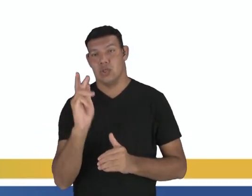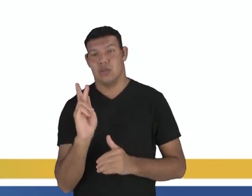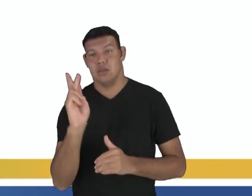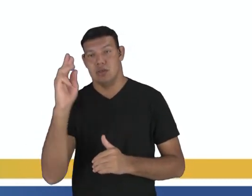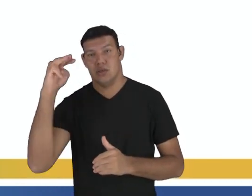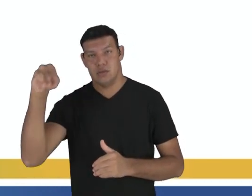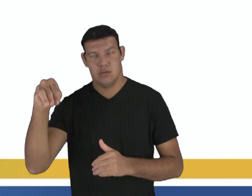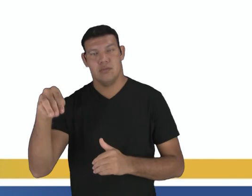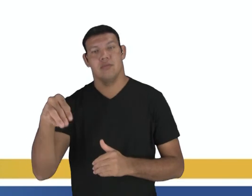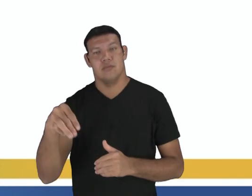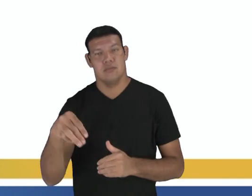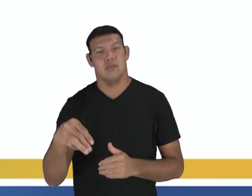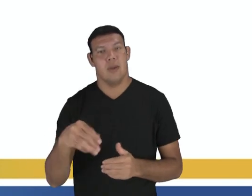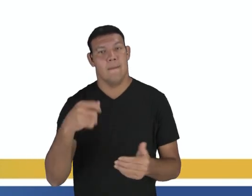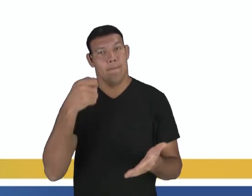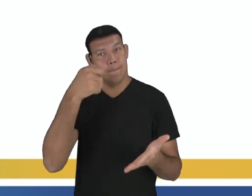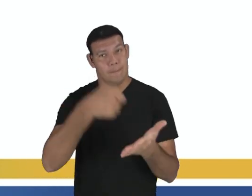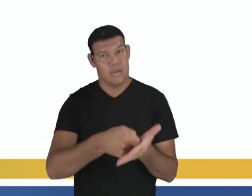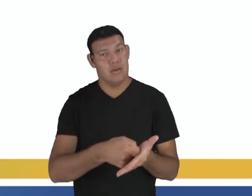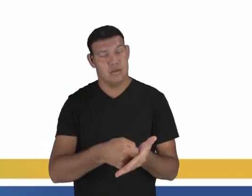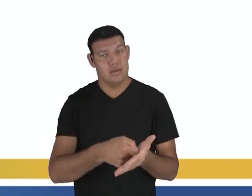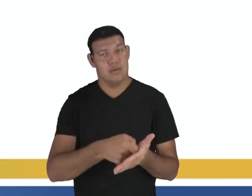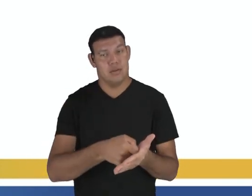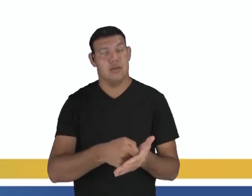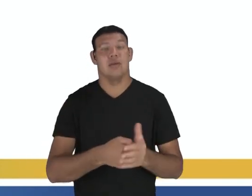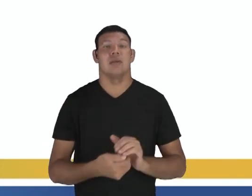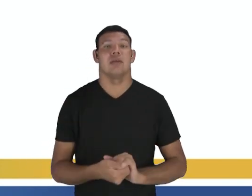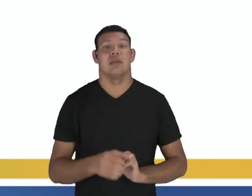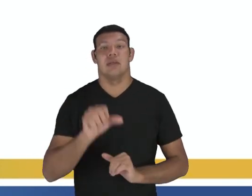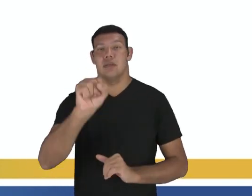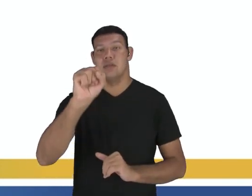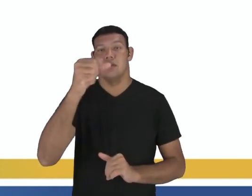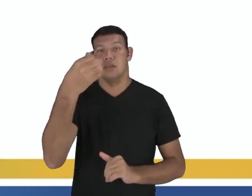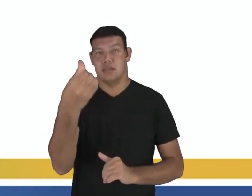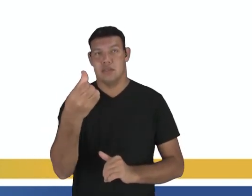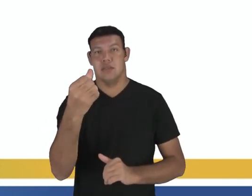cobrar um valor de R$86.